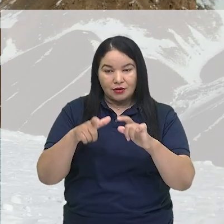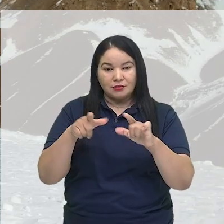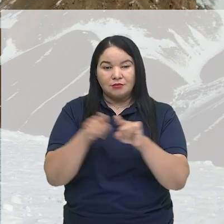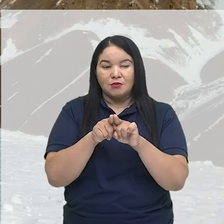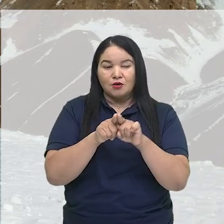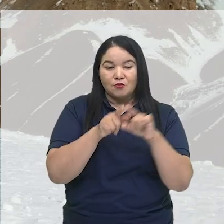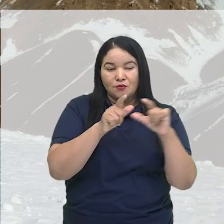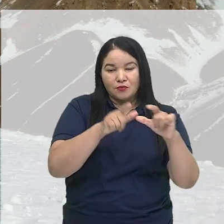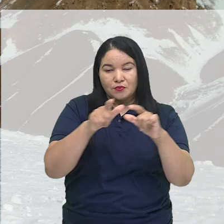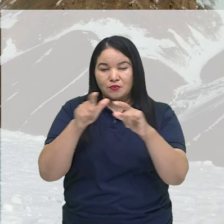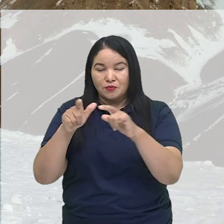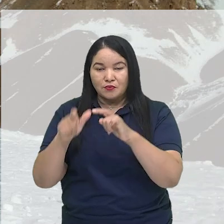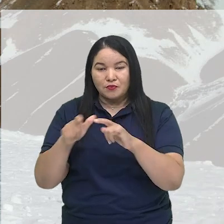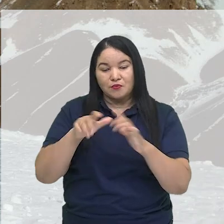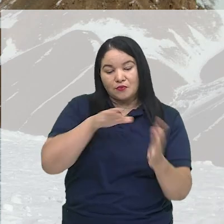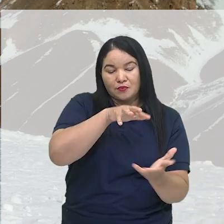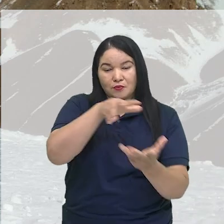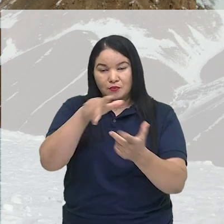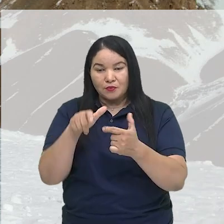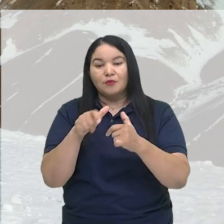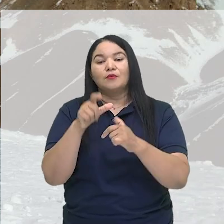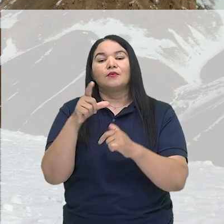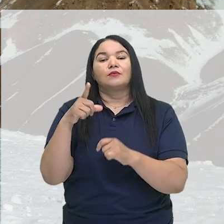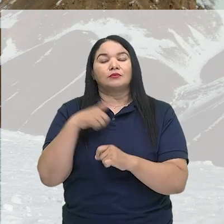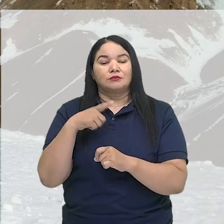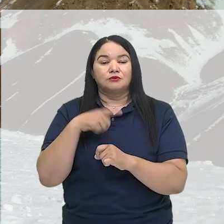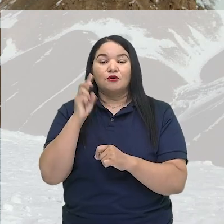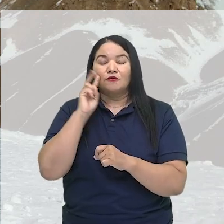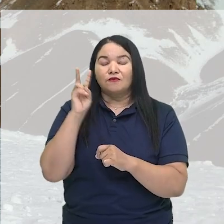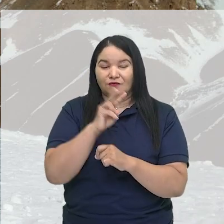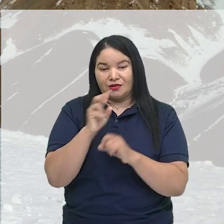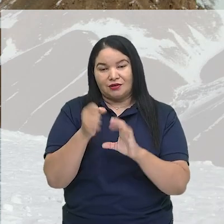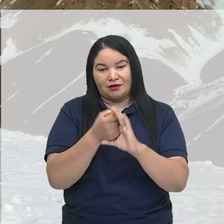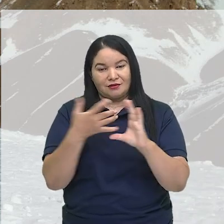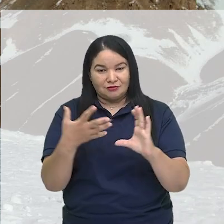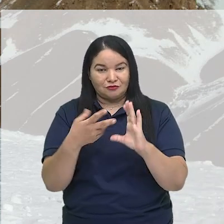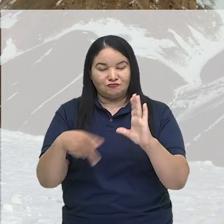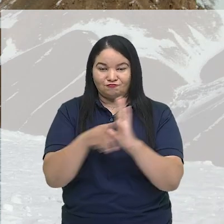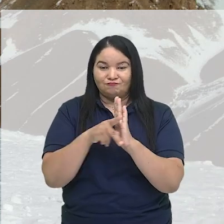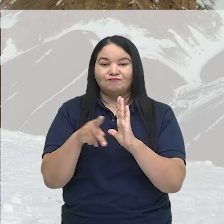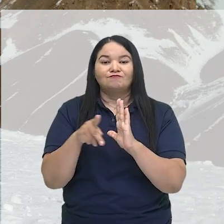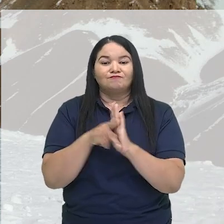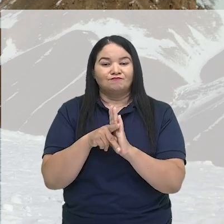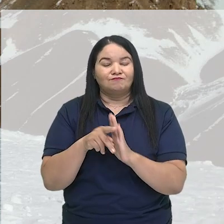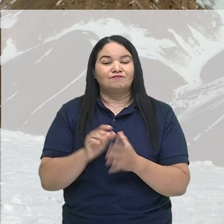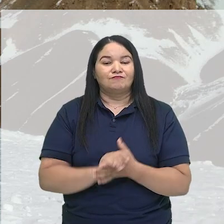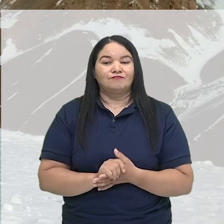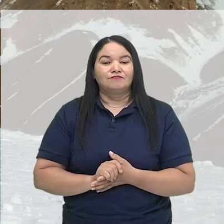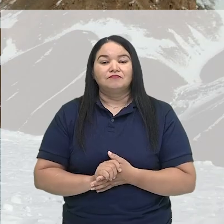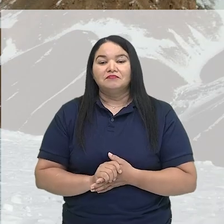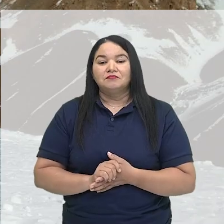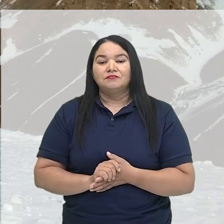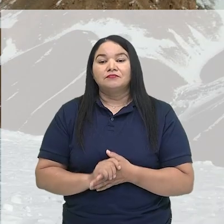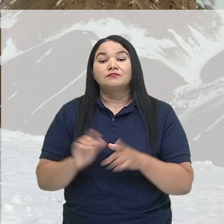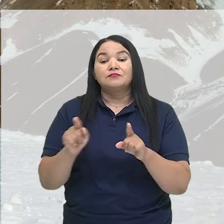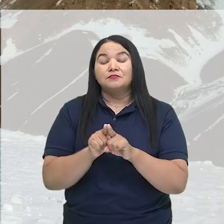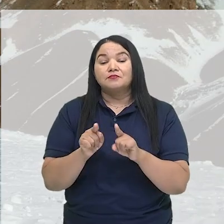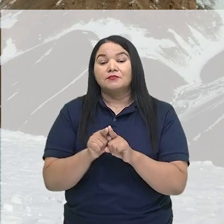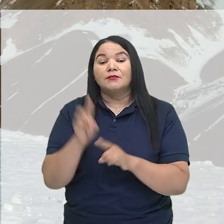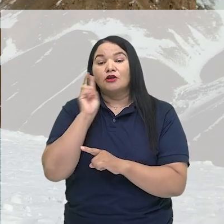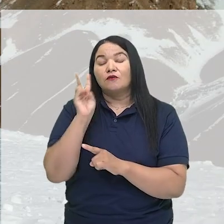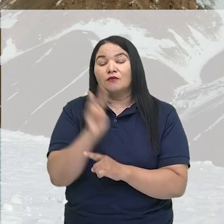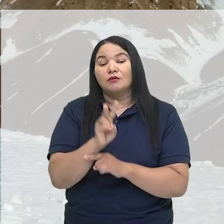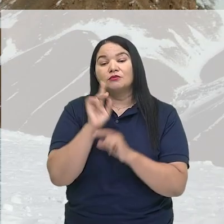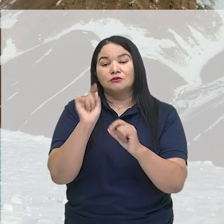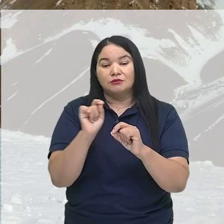todas as partes do mundo onde podemos ver características parecidas como estas, né? Nós temos aí que